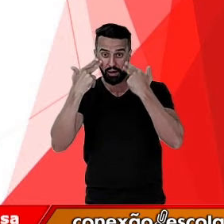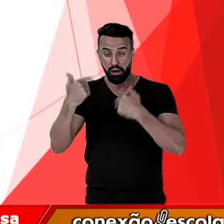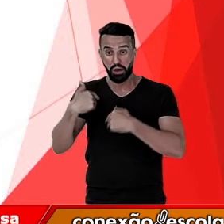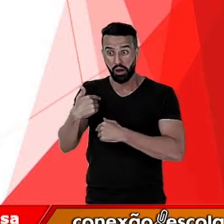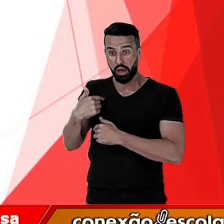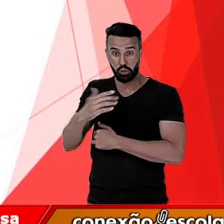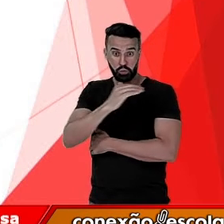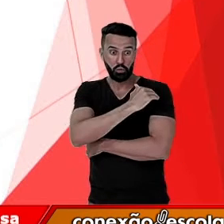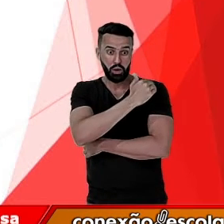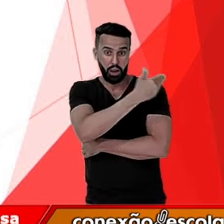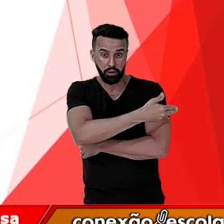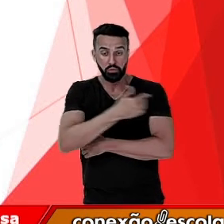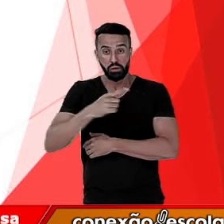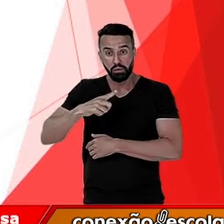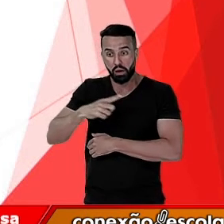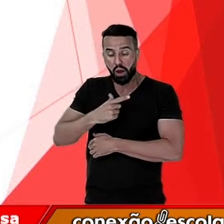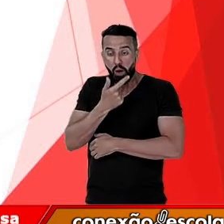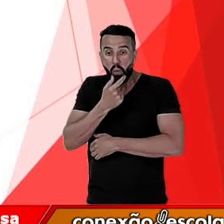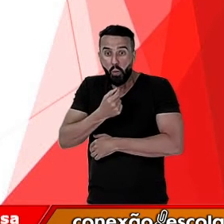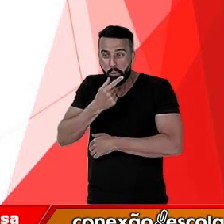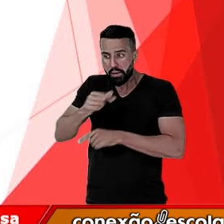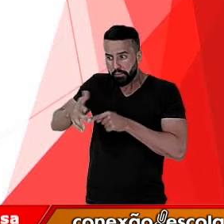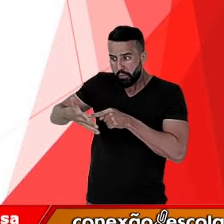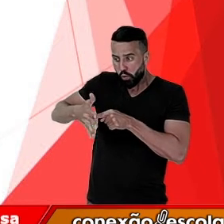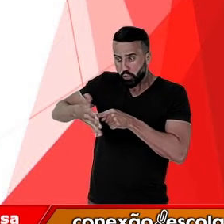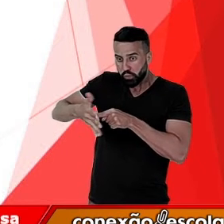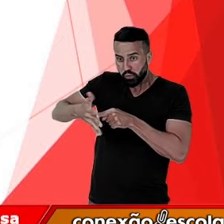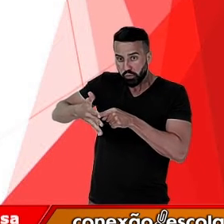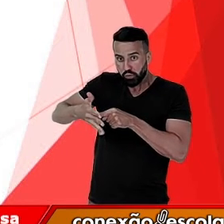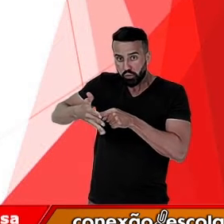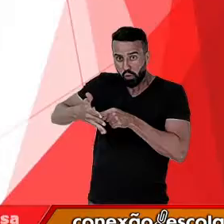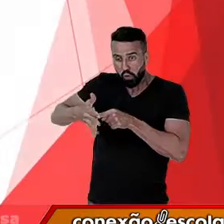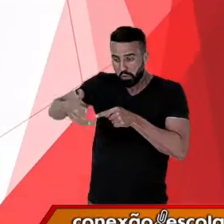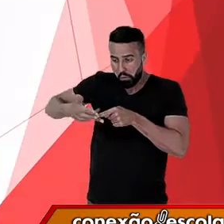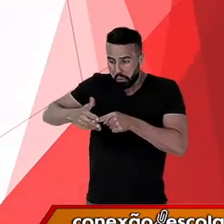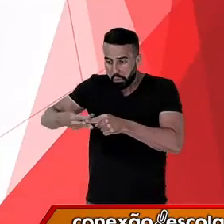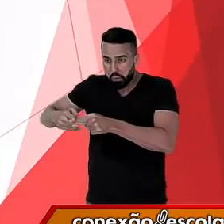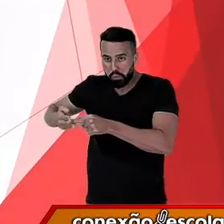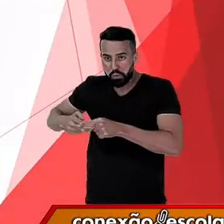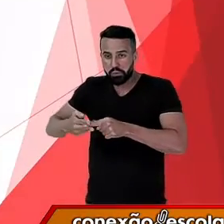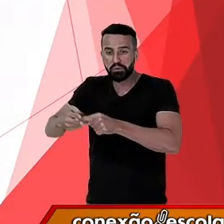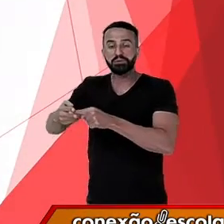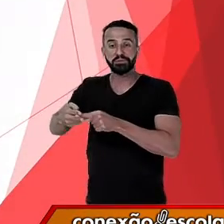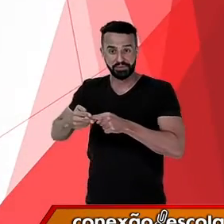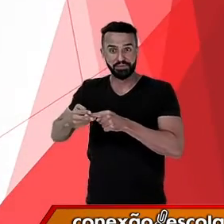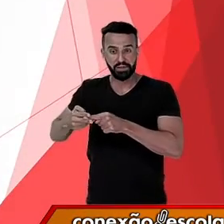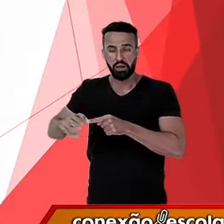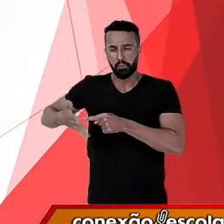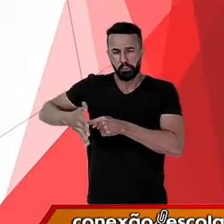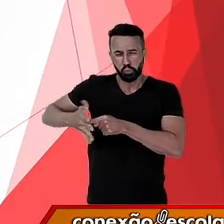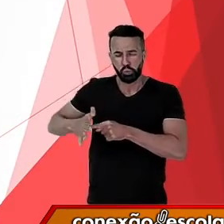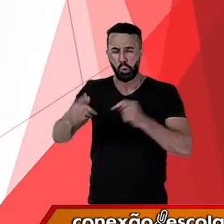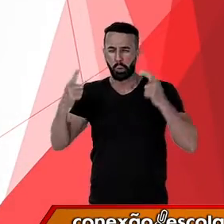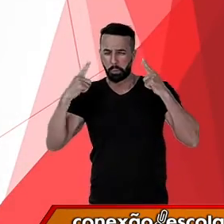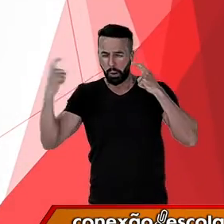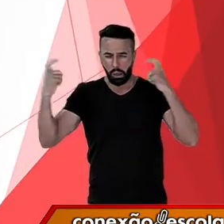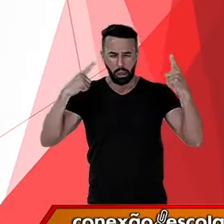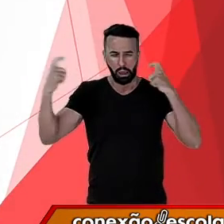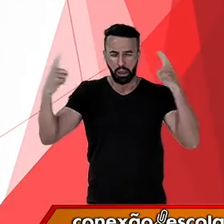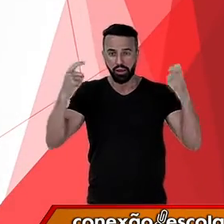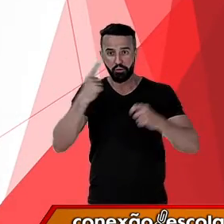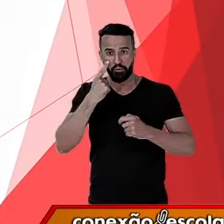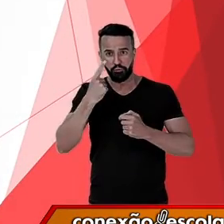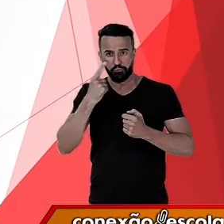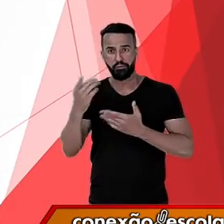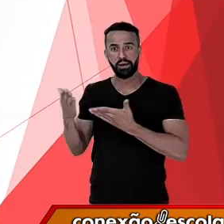rapaz mexendo em um motor. E esse motor faz alguns barulhos, como vocês podem ver